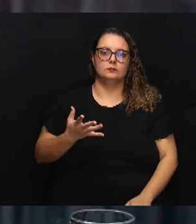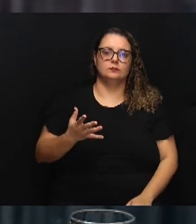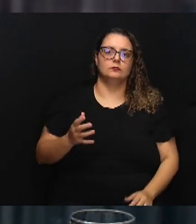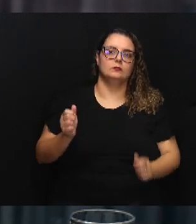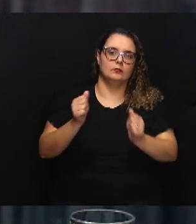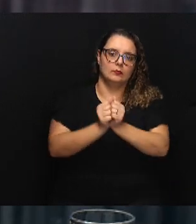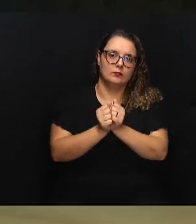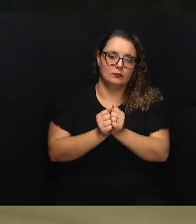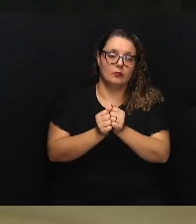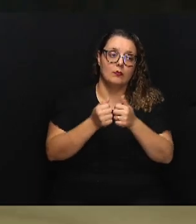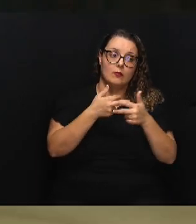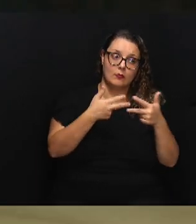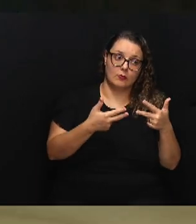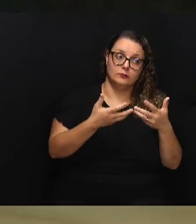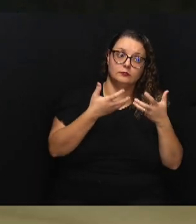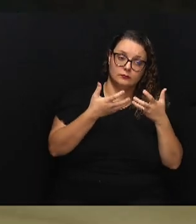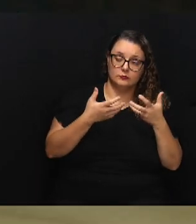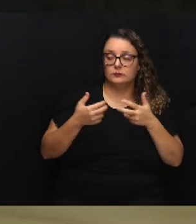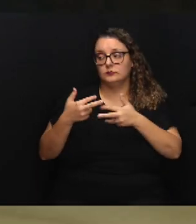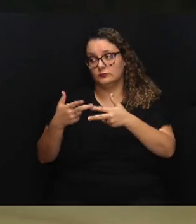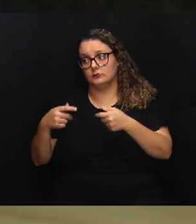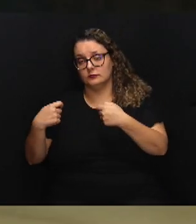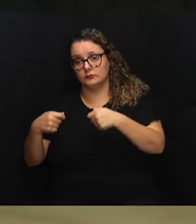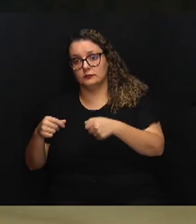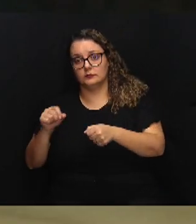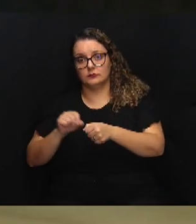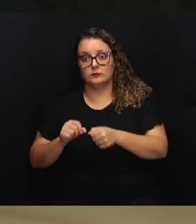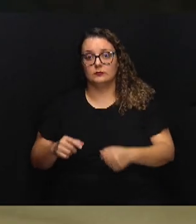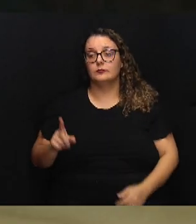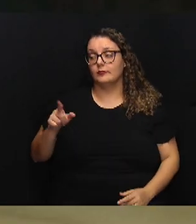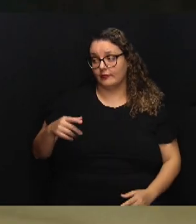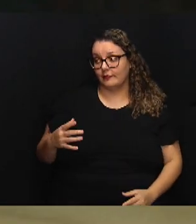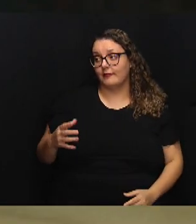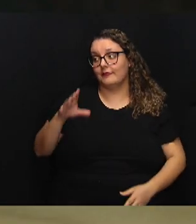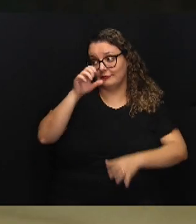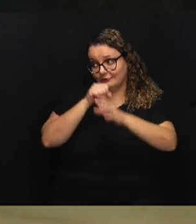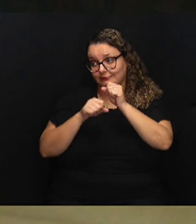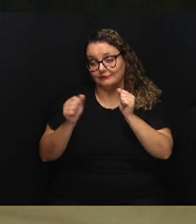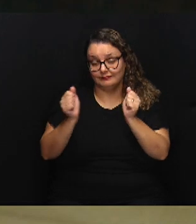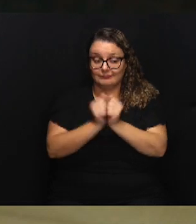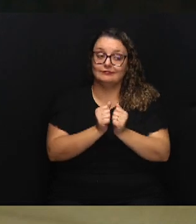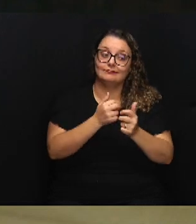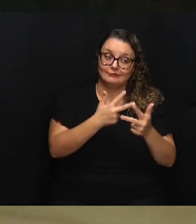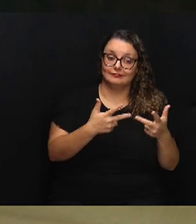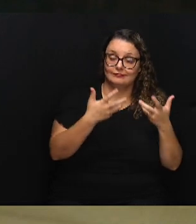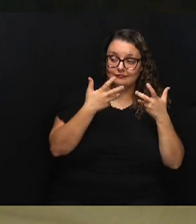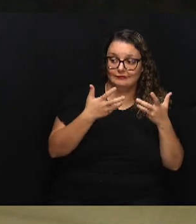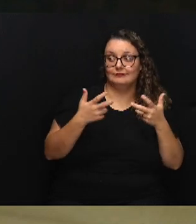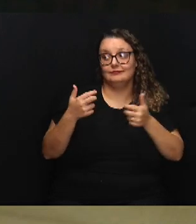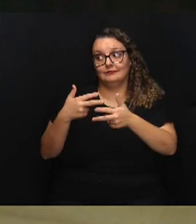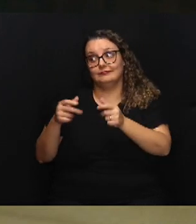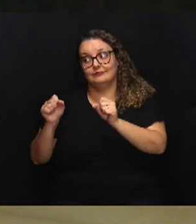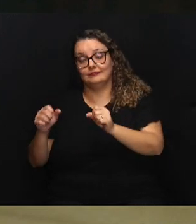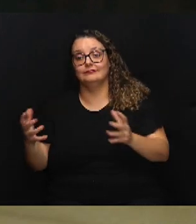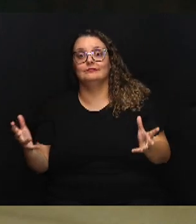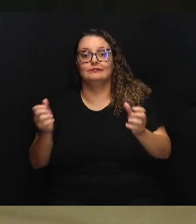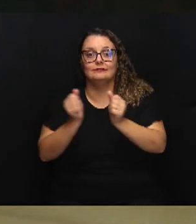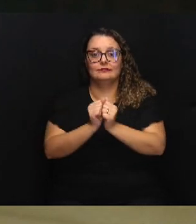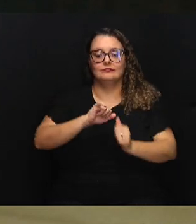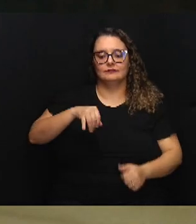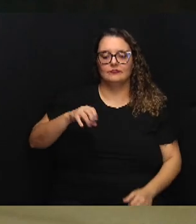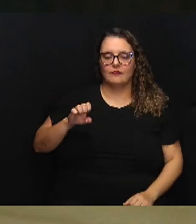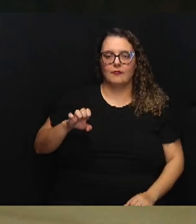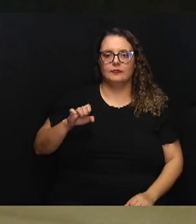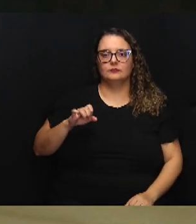agradável. Muito bem, é isso que a gente precisa aprender, juntar o útil ao agradável, né? E a Josi fala pra gente